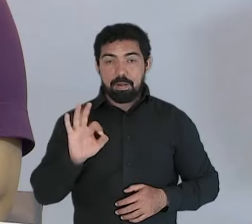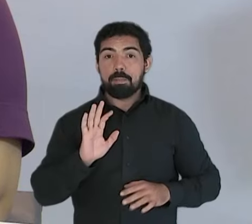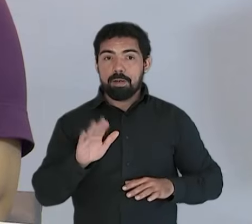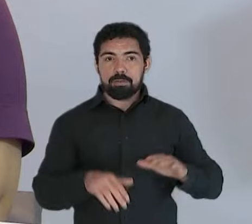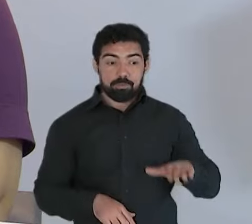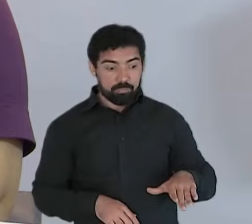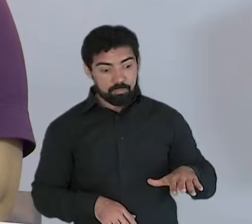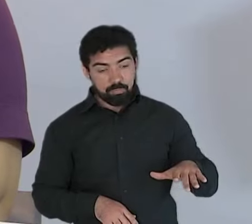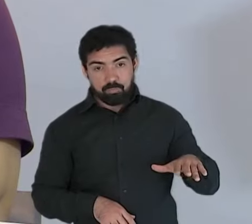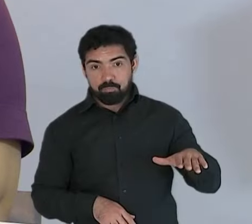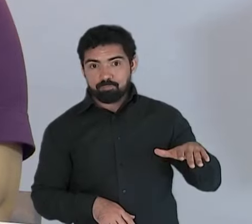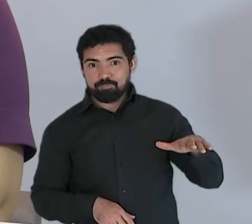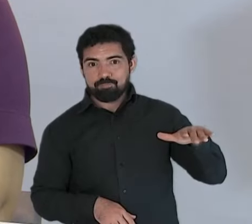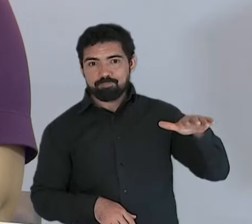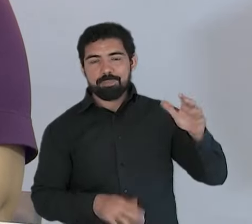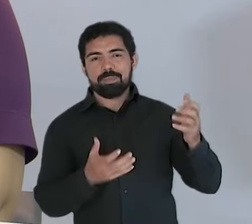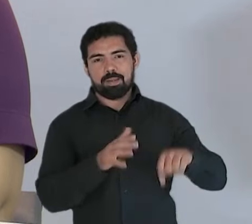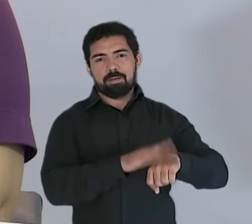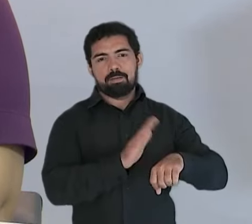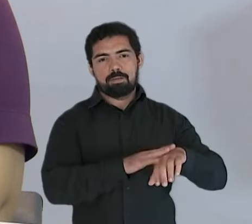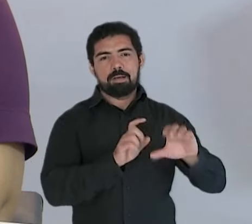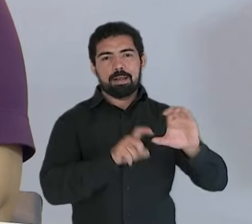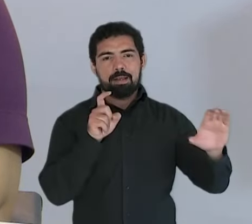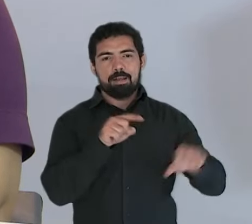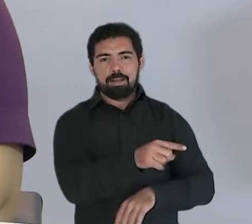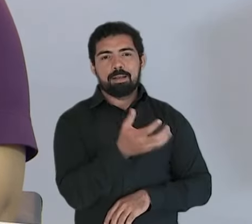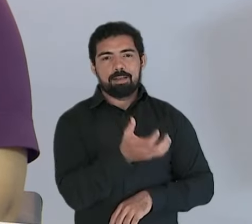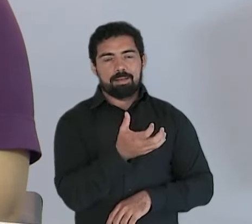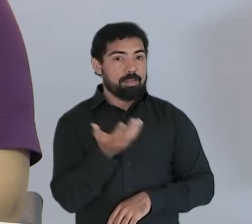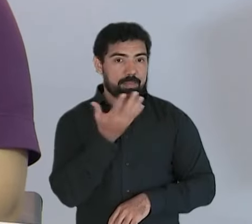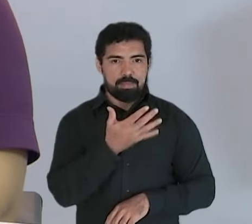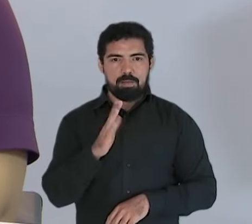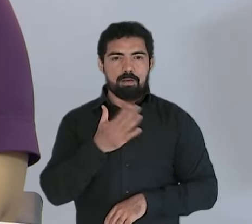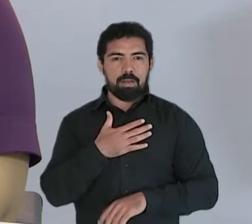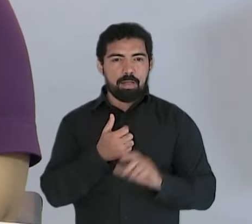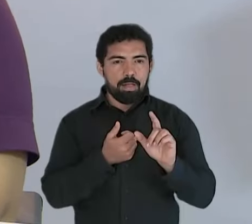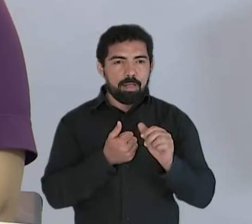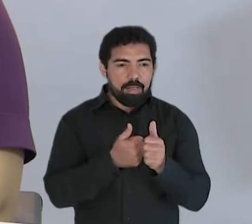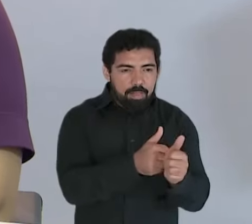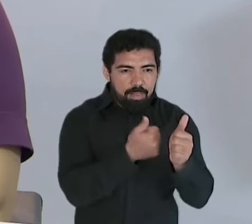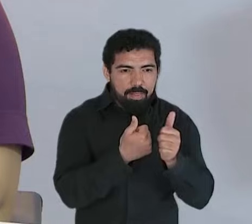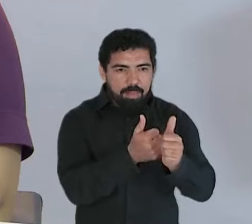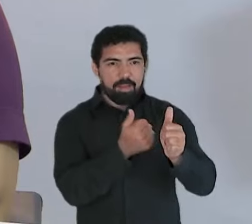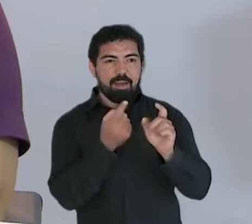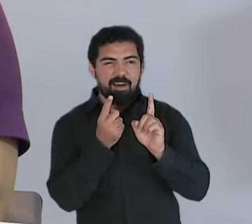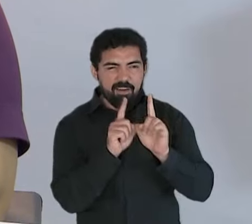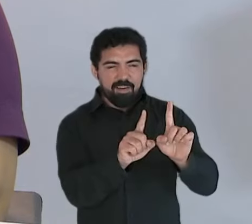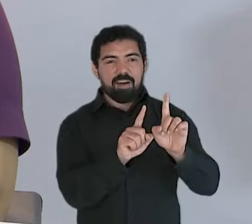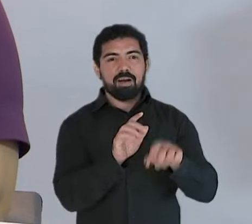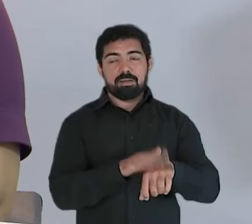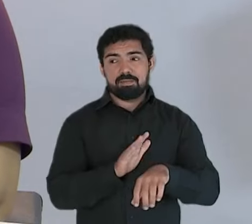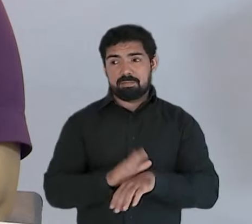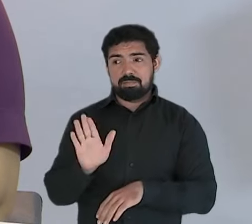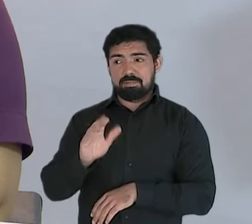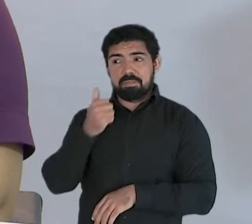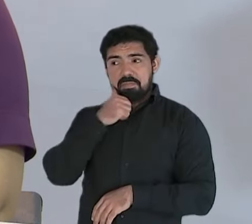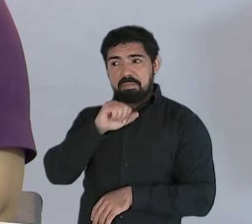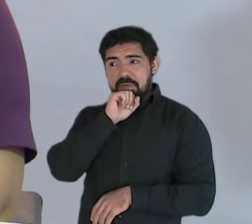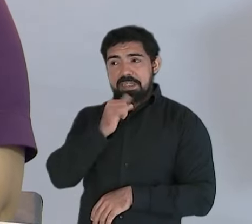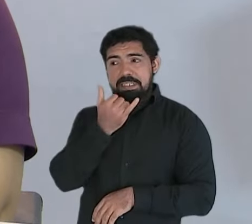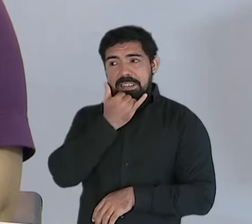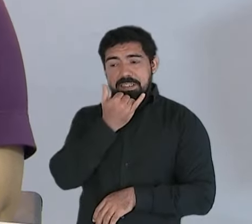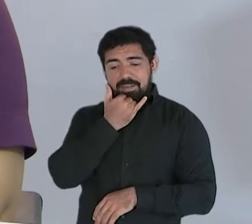assim, querendo assim, ter a autonomia dele, não querer que eu o acompanhe. Já está aquela fase que ele diz, mãe, é mico.